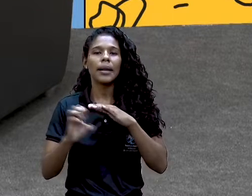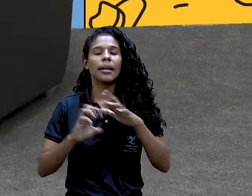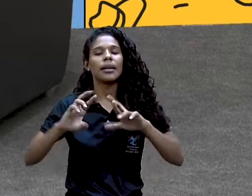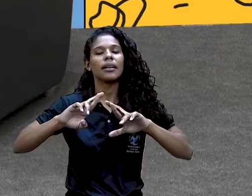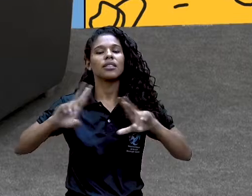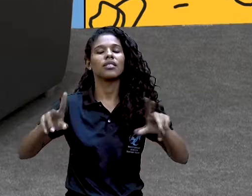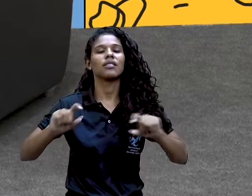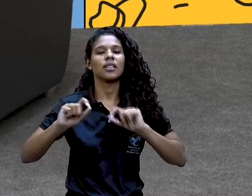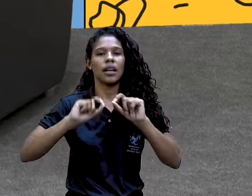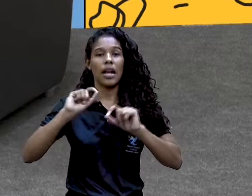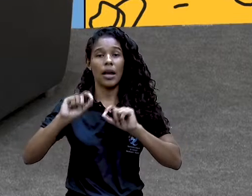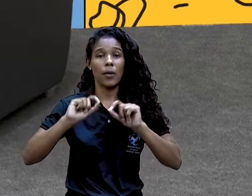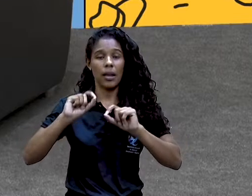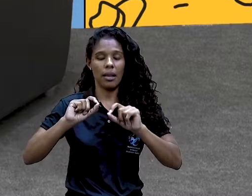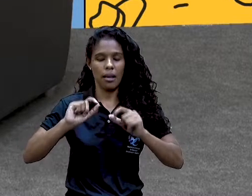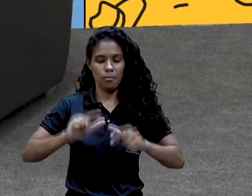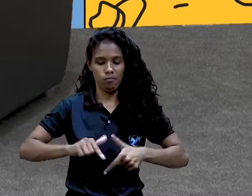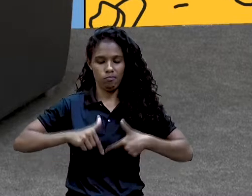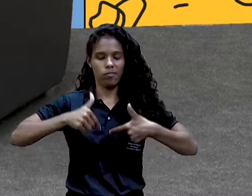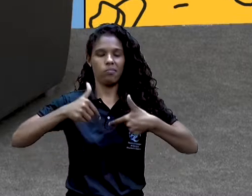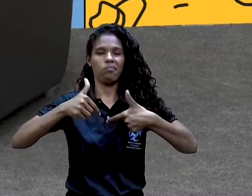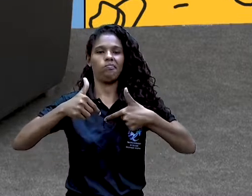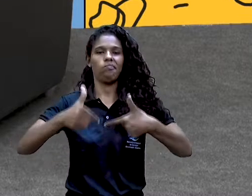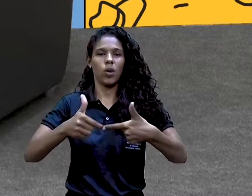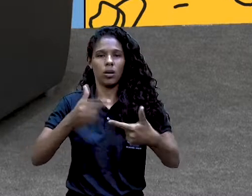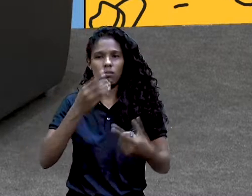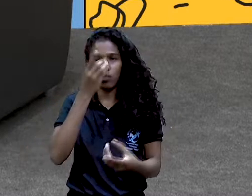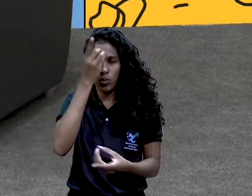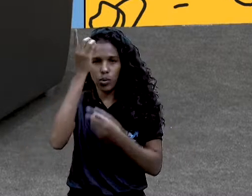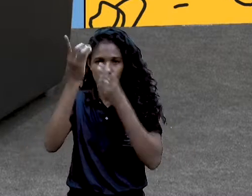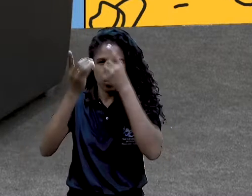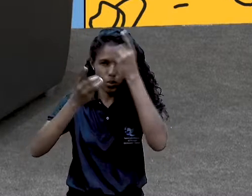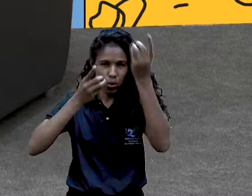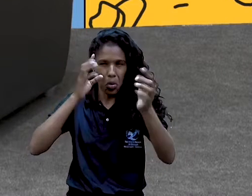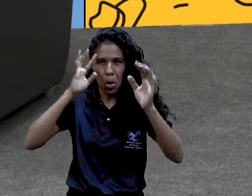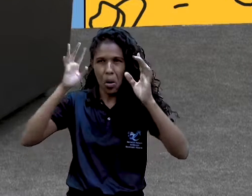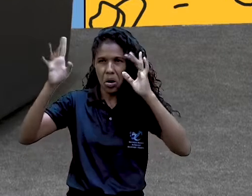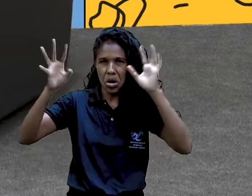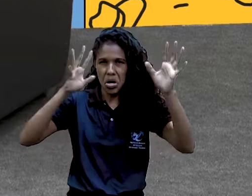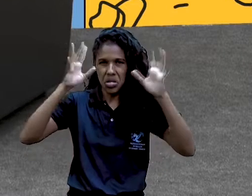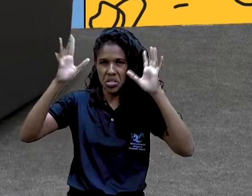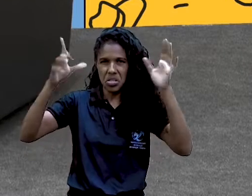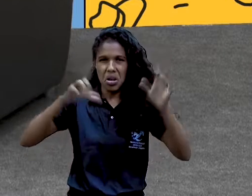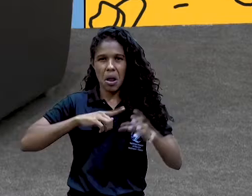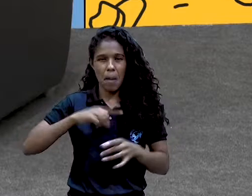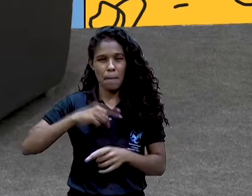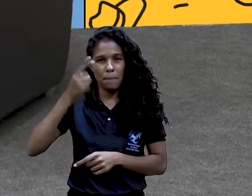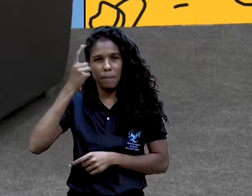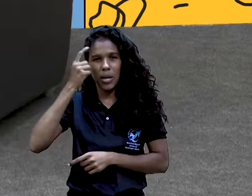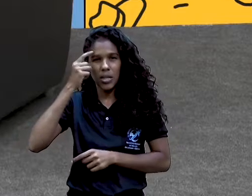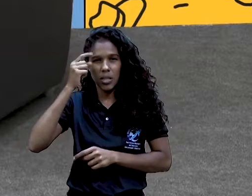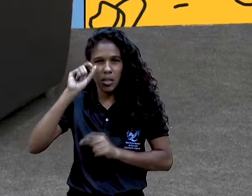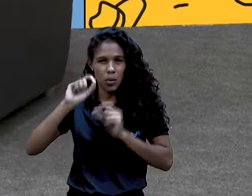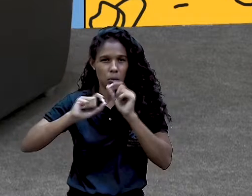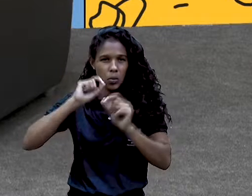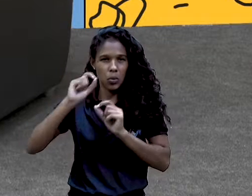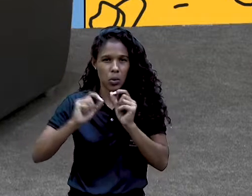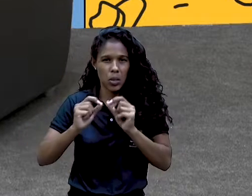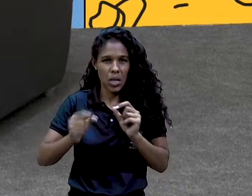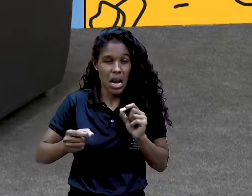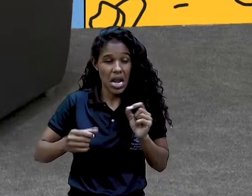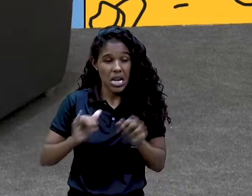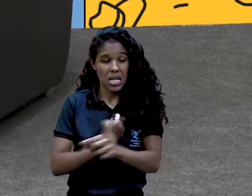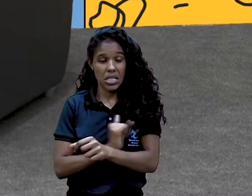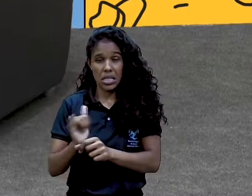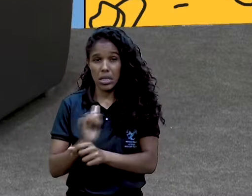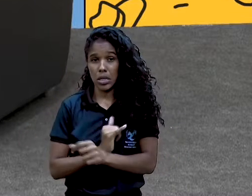ser proativo, é ser líder, é ter espírito de criatividade, é pensar em processos inovadores. Então, quando eu falo